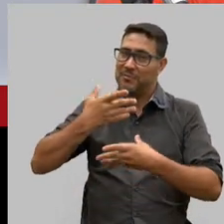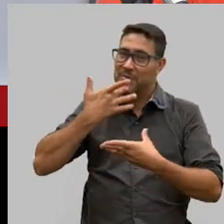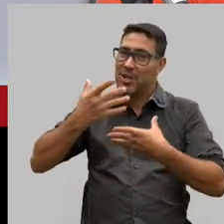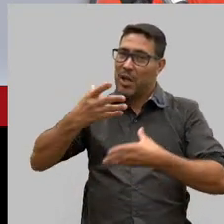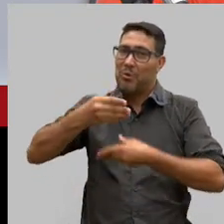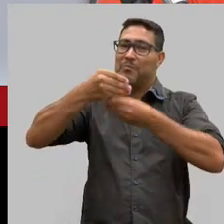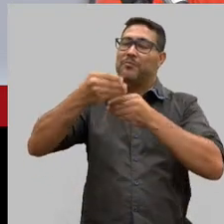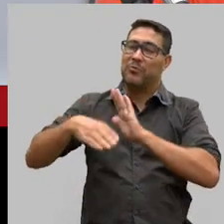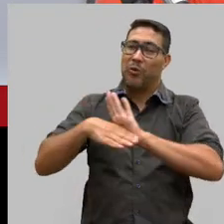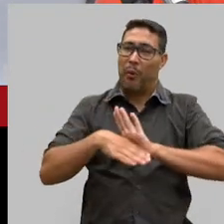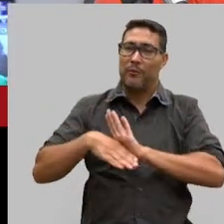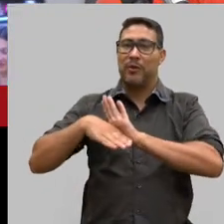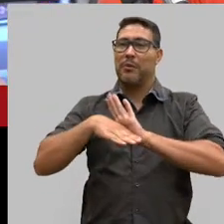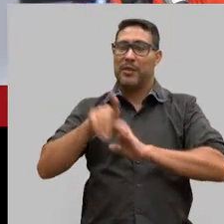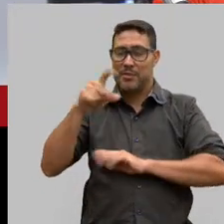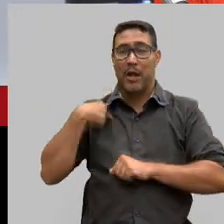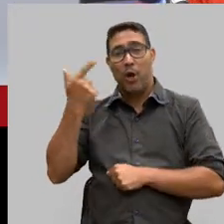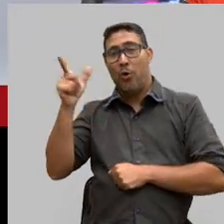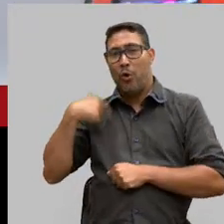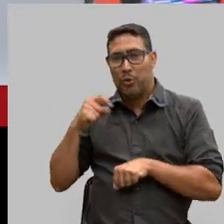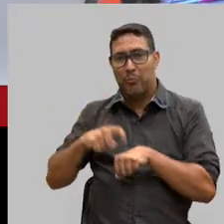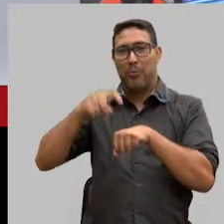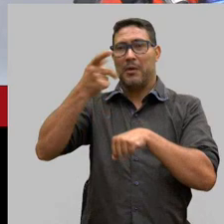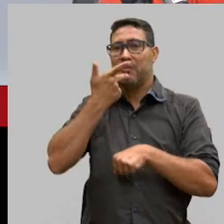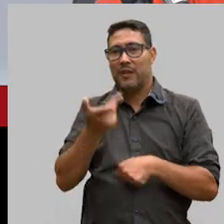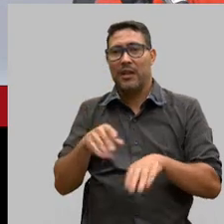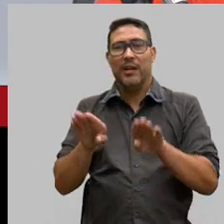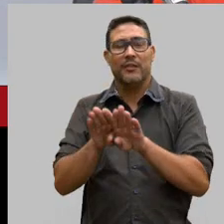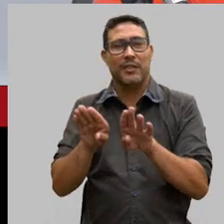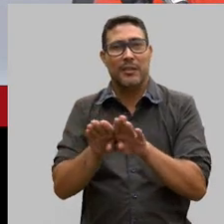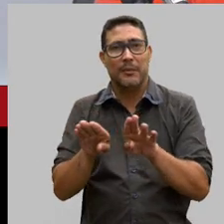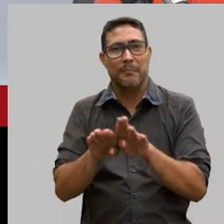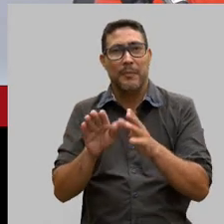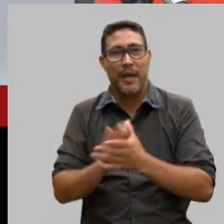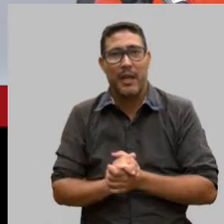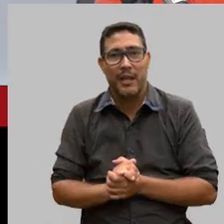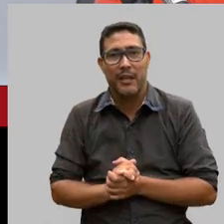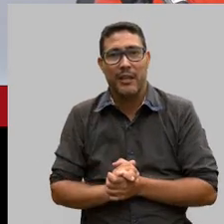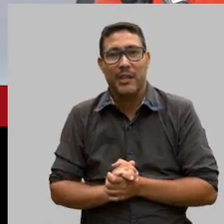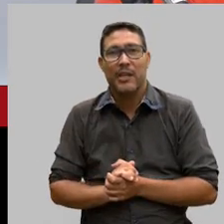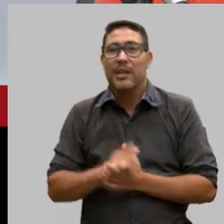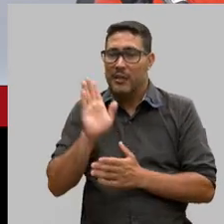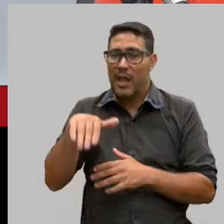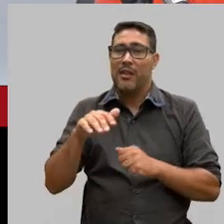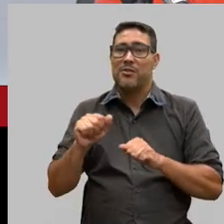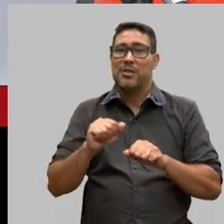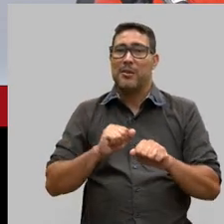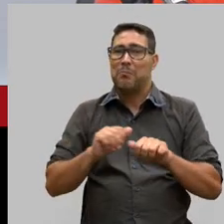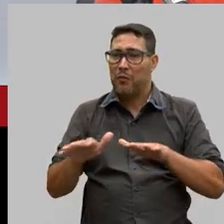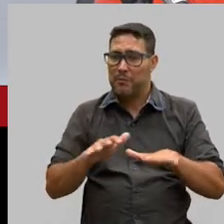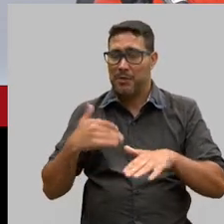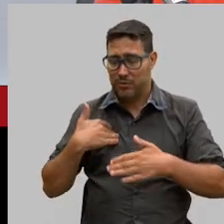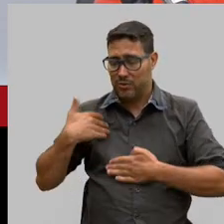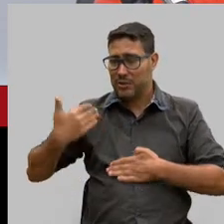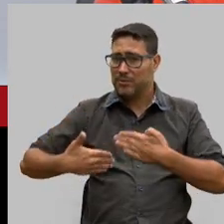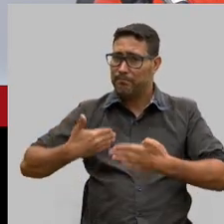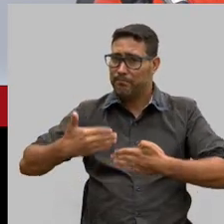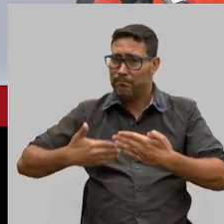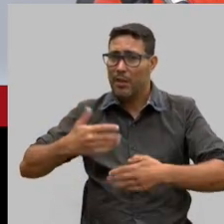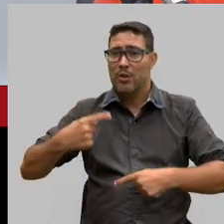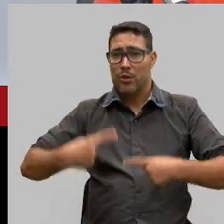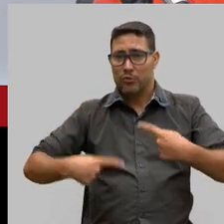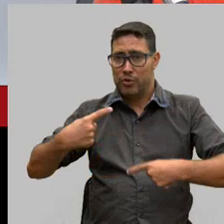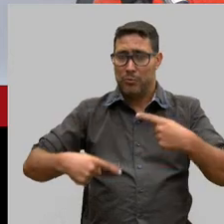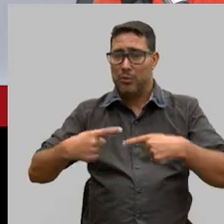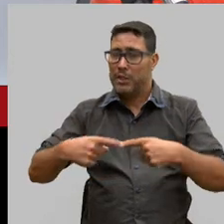possa Em outro momento estar aqui falando sobre eh essa esse movimento de caminharmos para uma política para